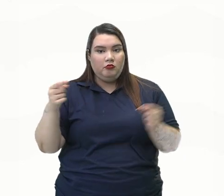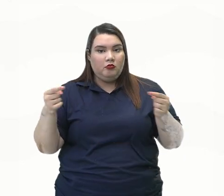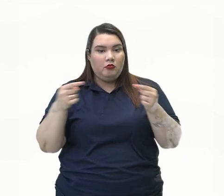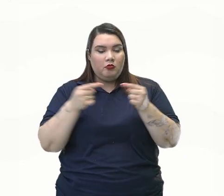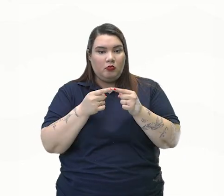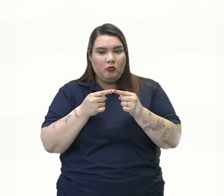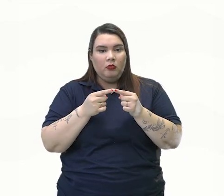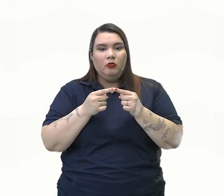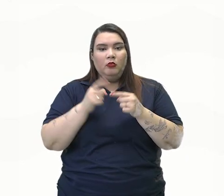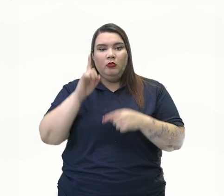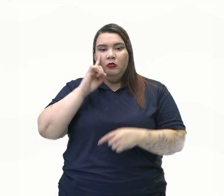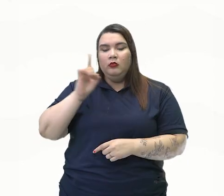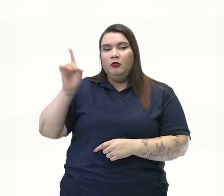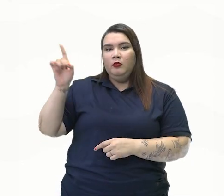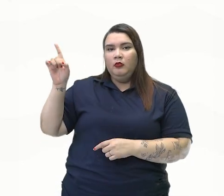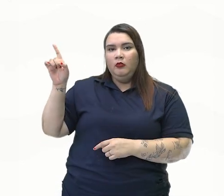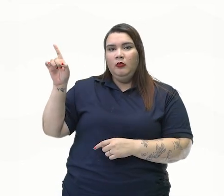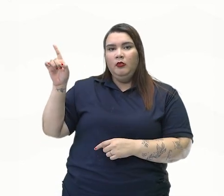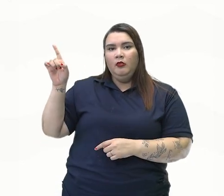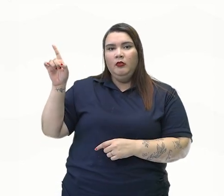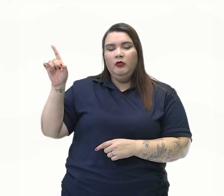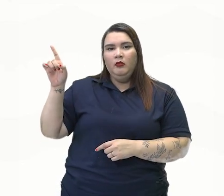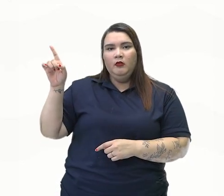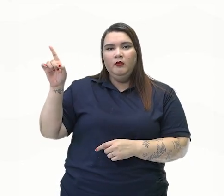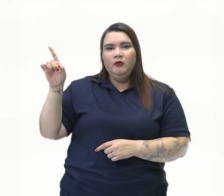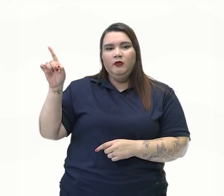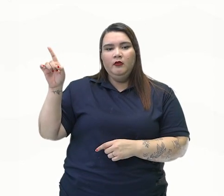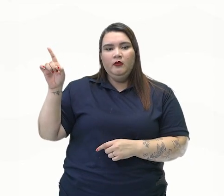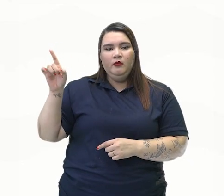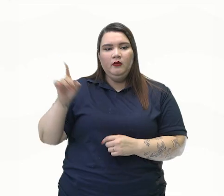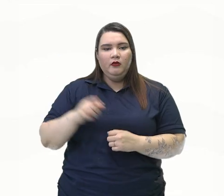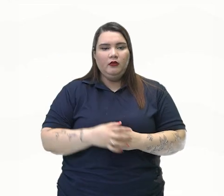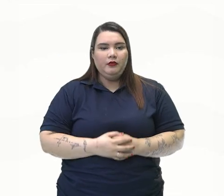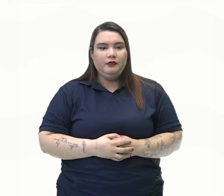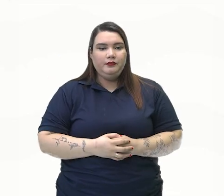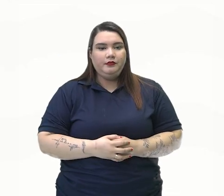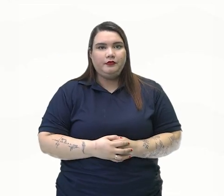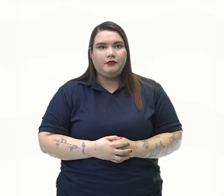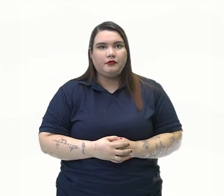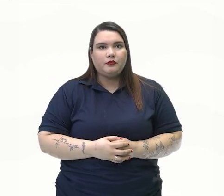sua reflexão, os raios de luz incidentes